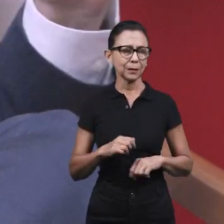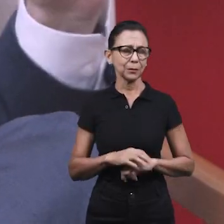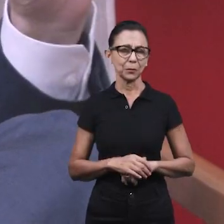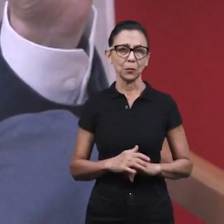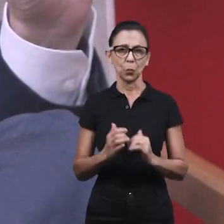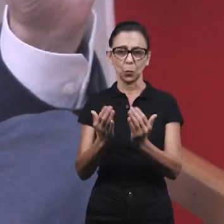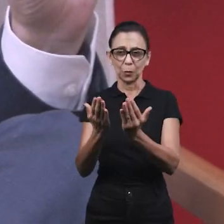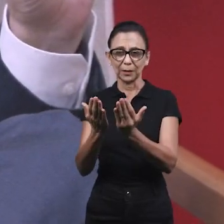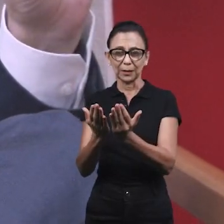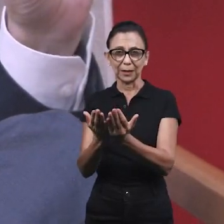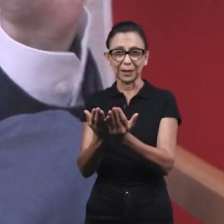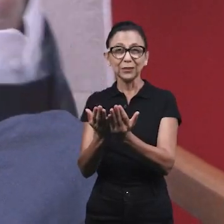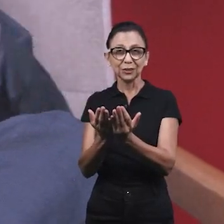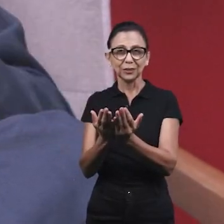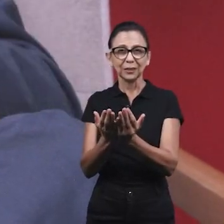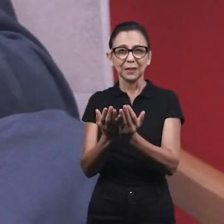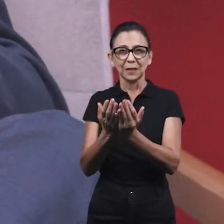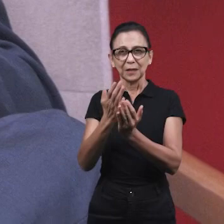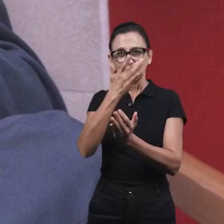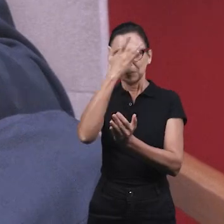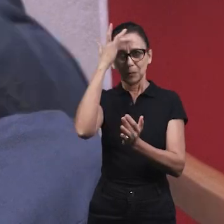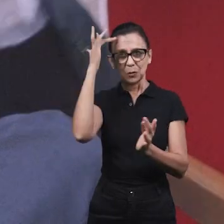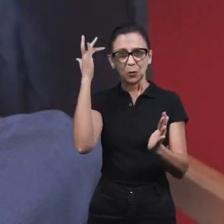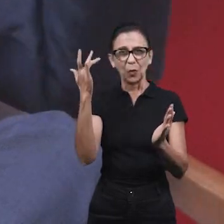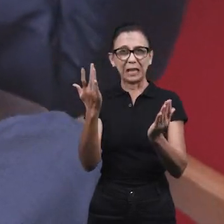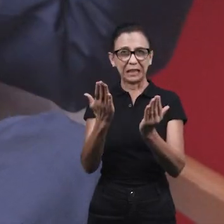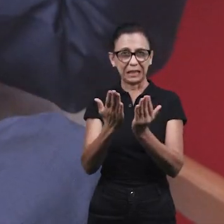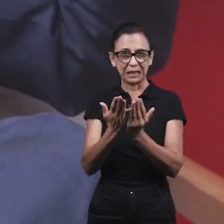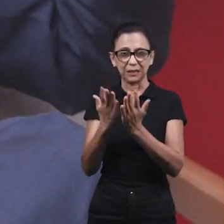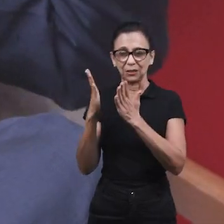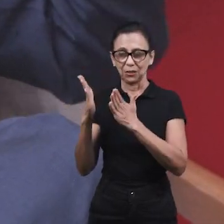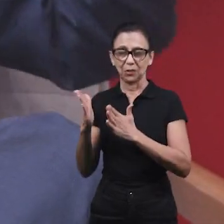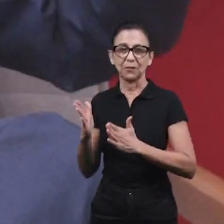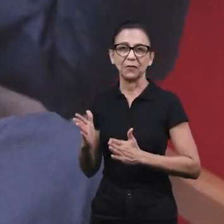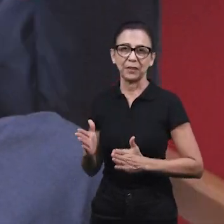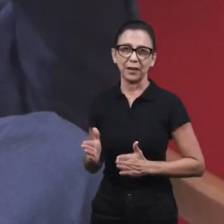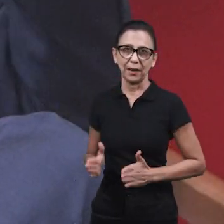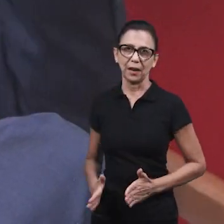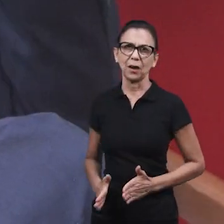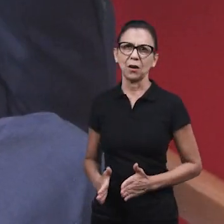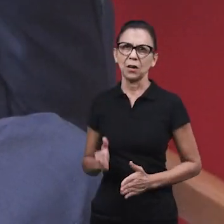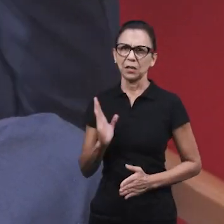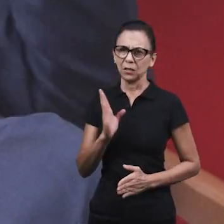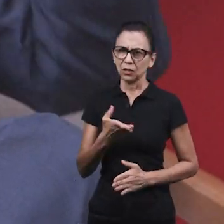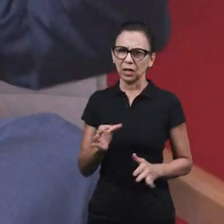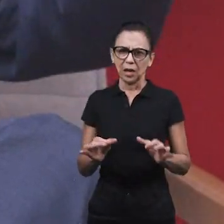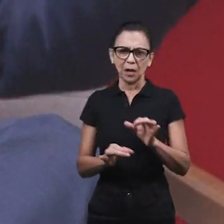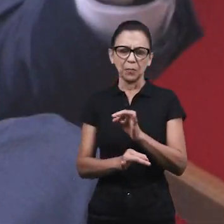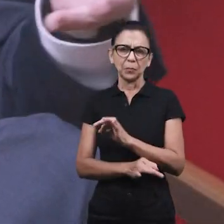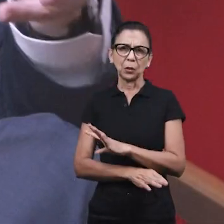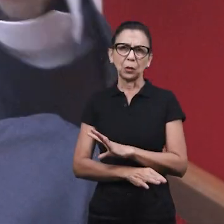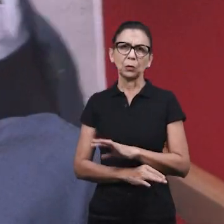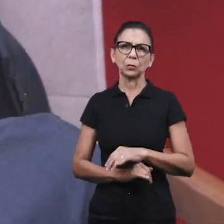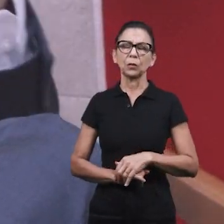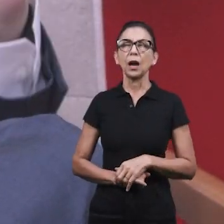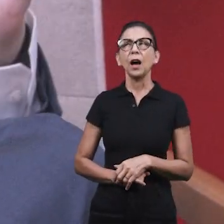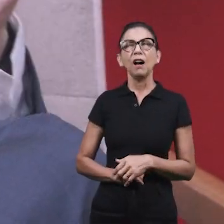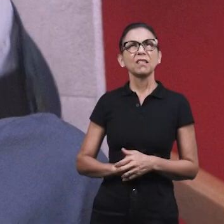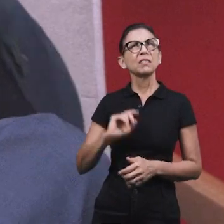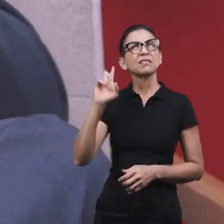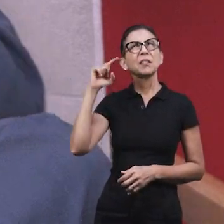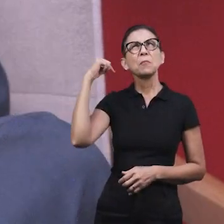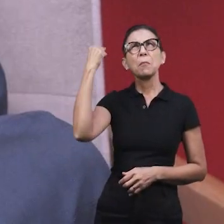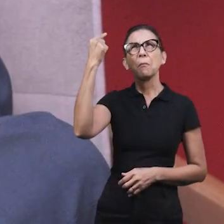ele está pronto. Ele já está preparado. Não é que, não, eu vou me aprontar se Deus quiser.